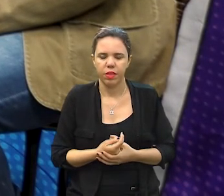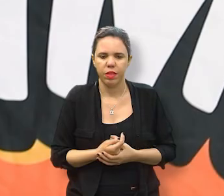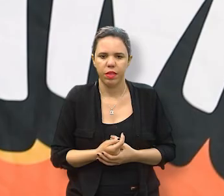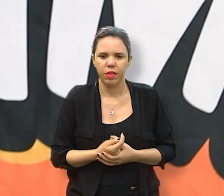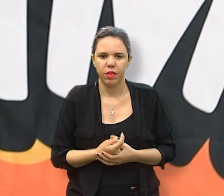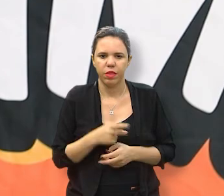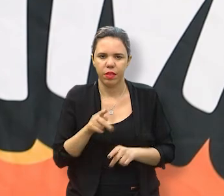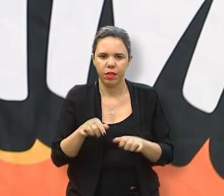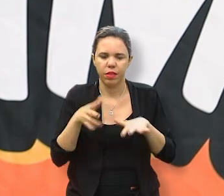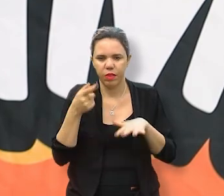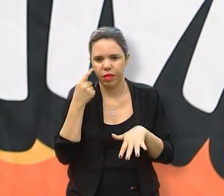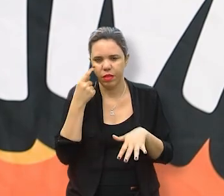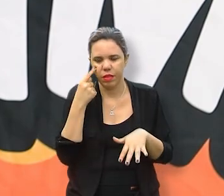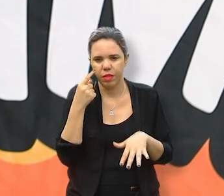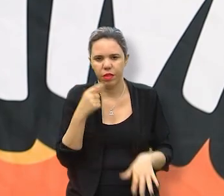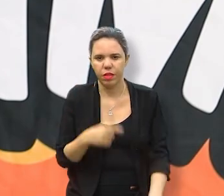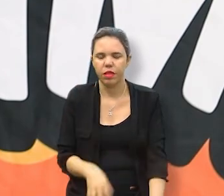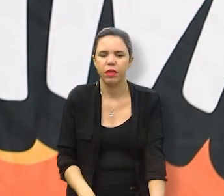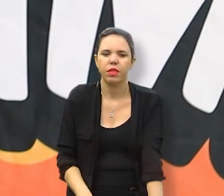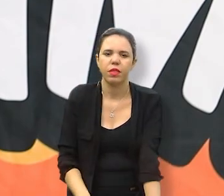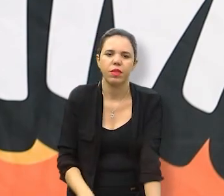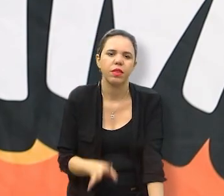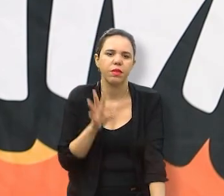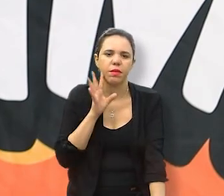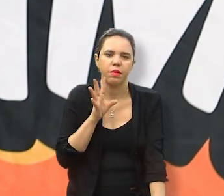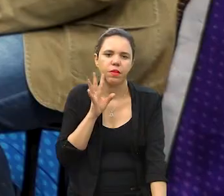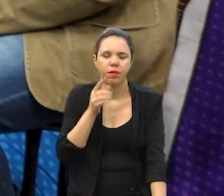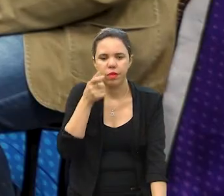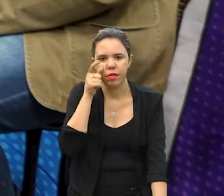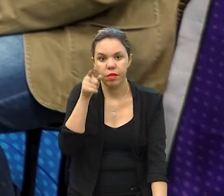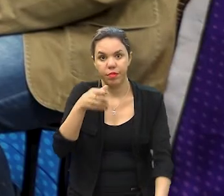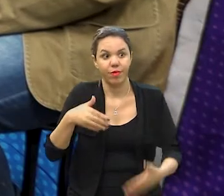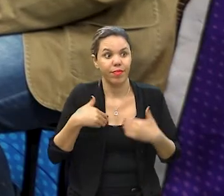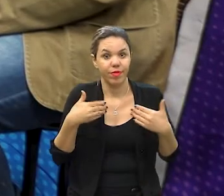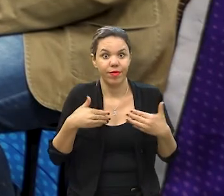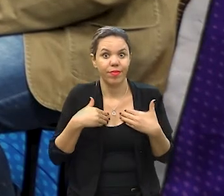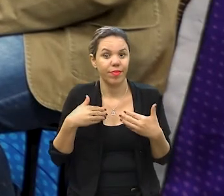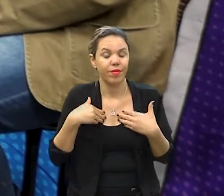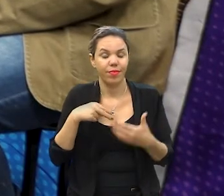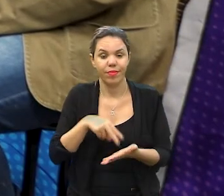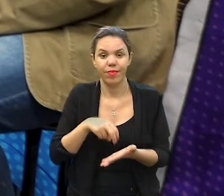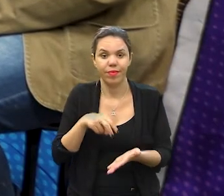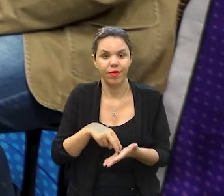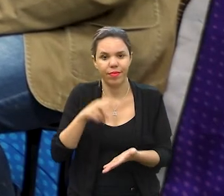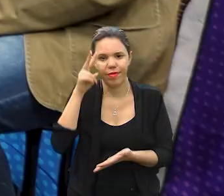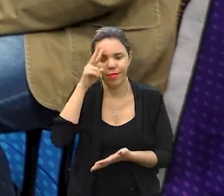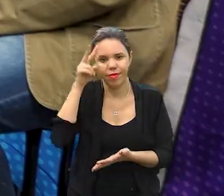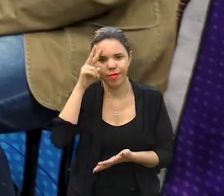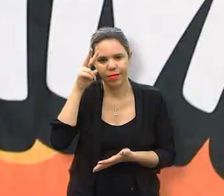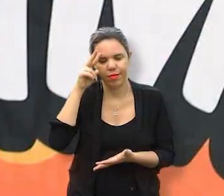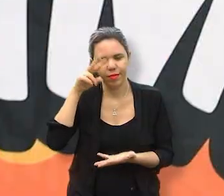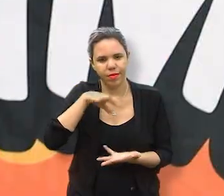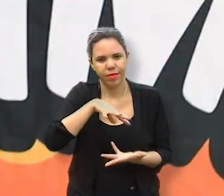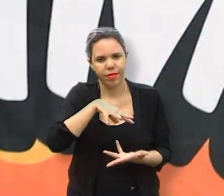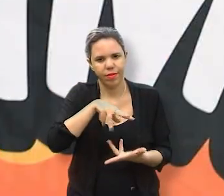espectadores. Wagner, é muito legal ver a sua empolgação, né, com a história, com o universo, que, aliás,